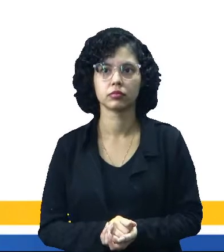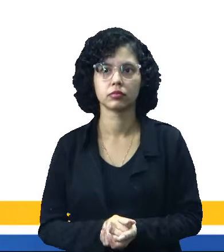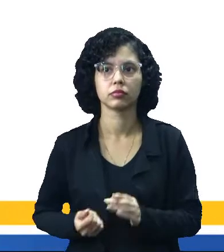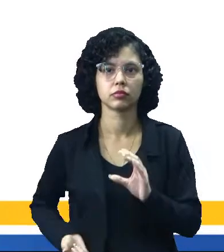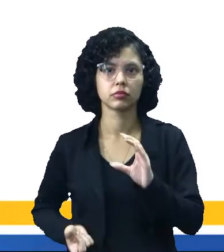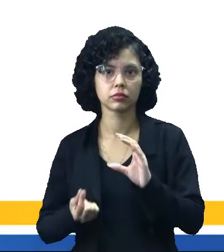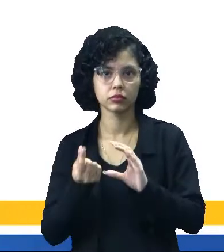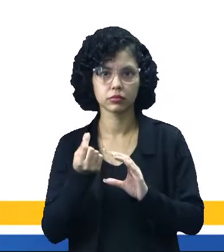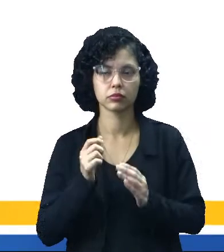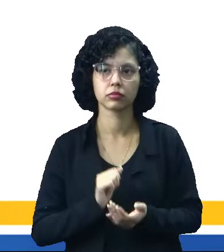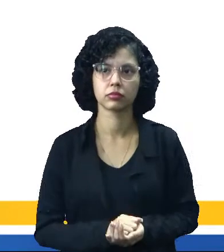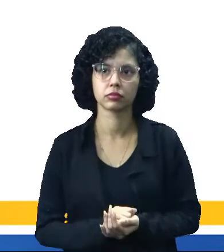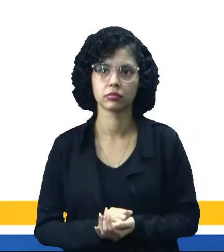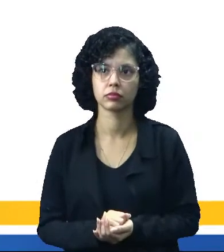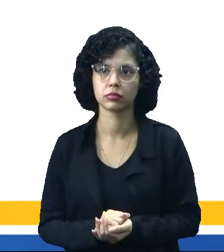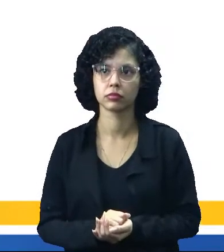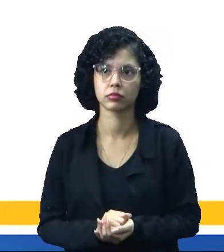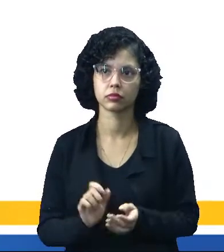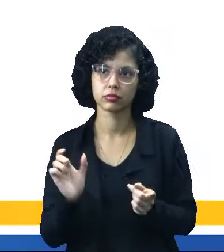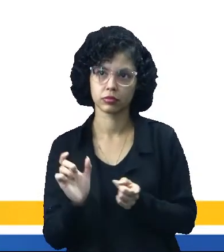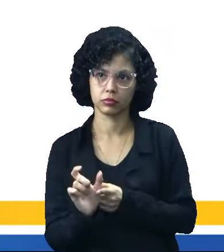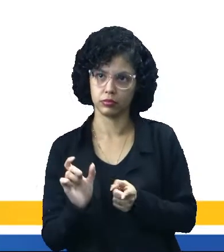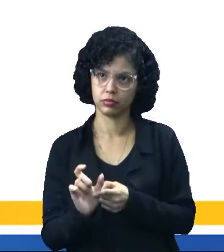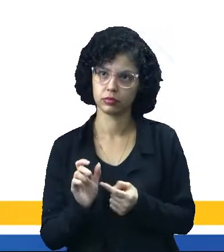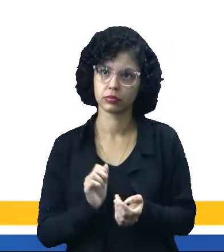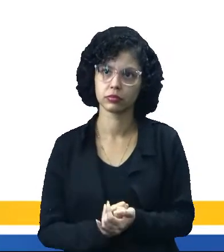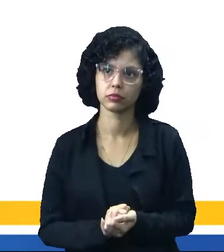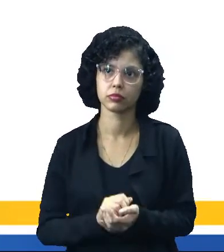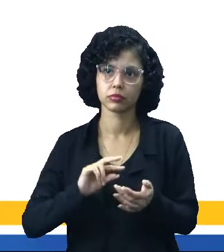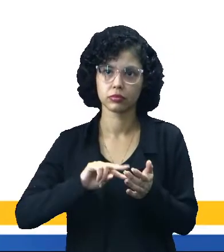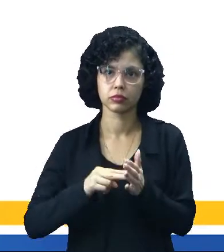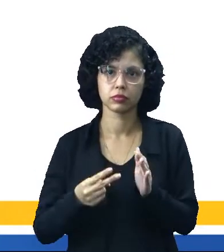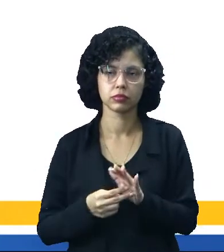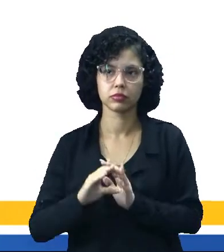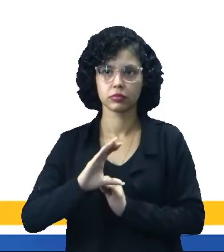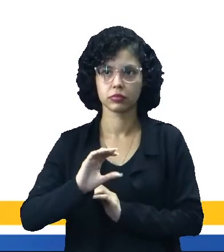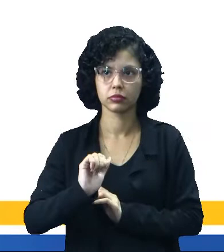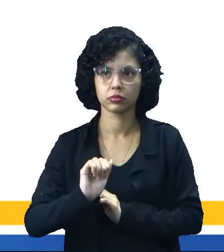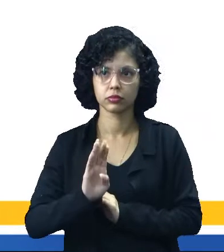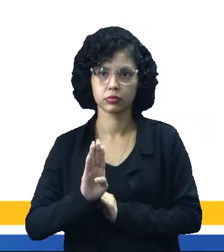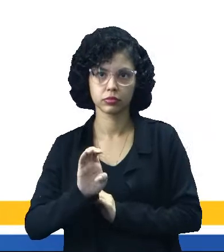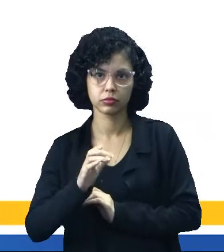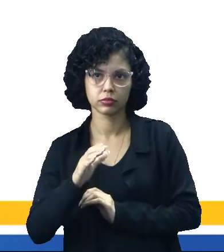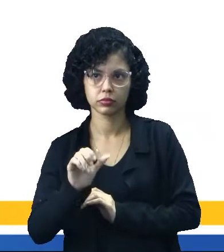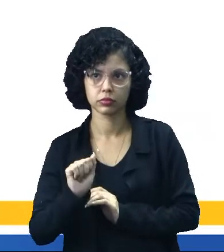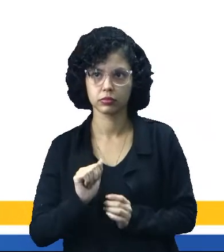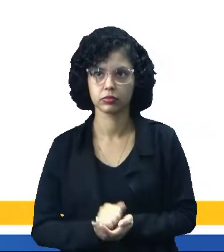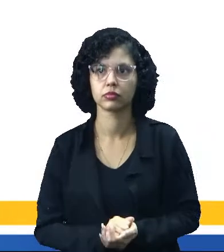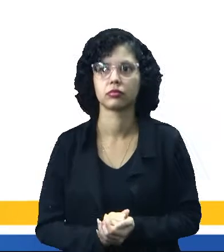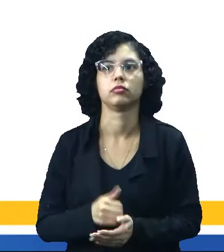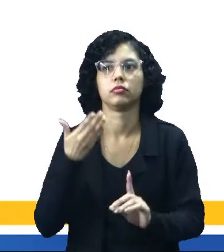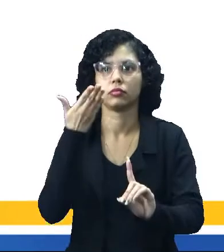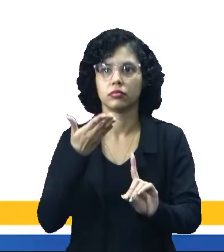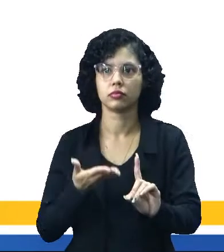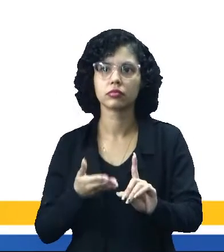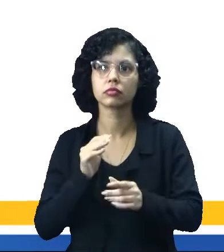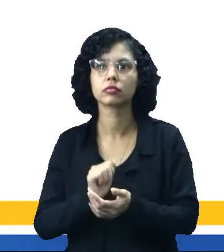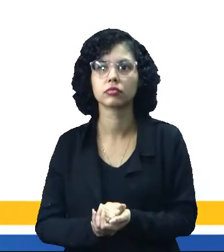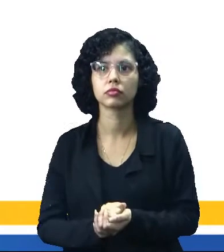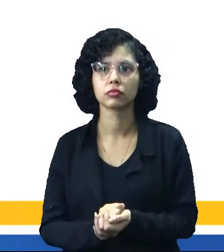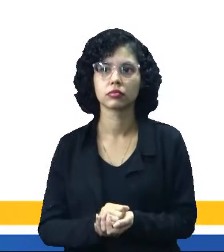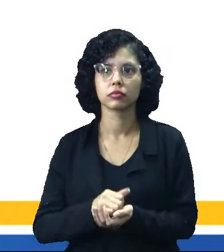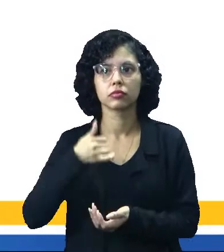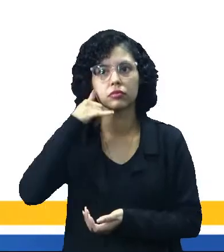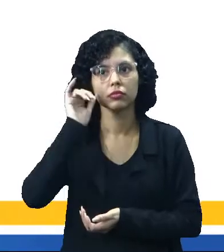O capital, né? A palavra capital vem do latim capitale, né? E significa cabeça, em referência às cabeças de